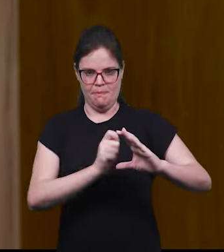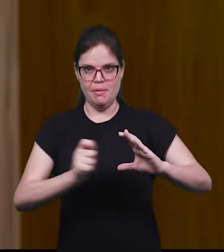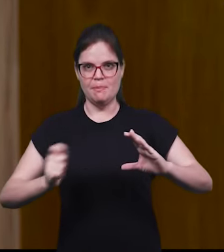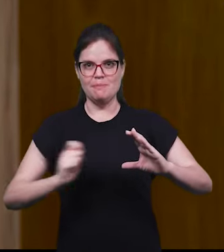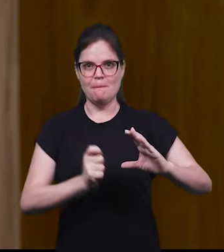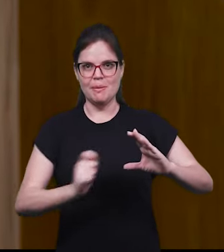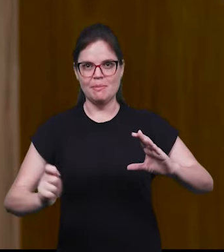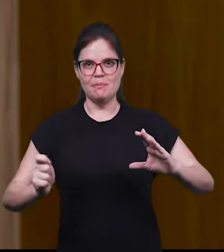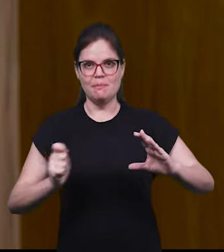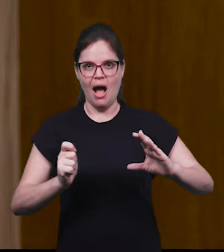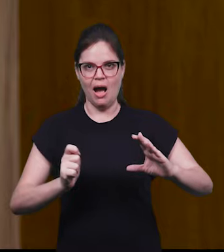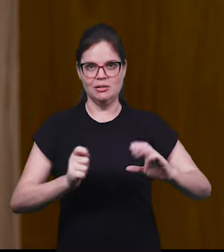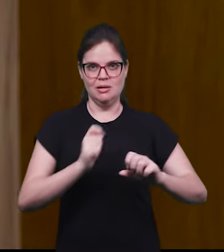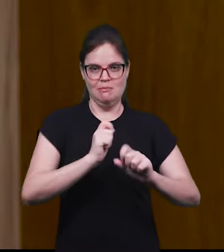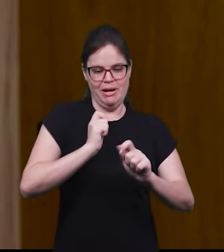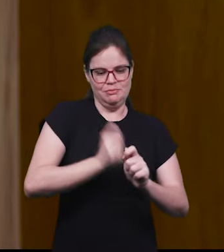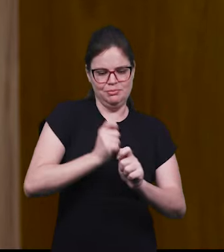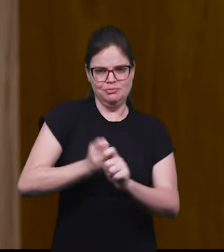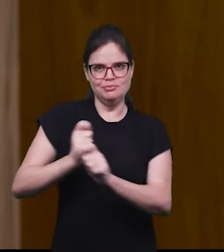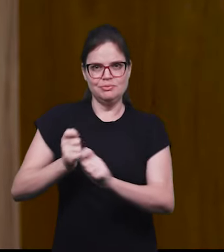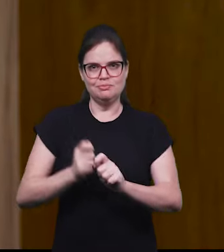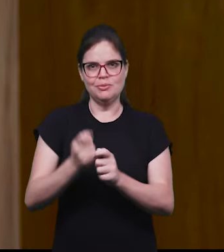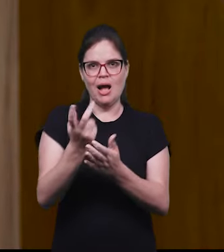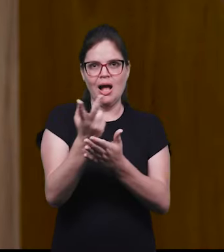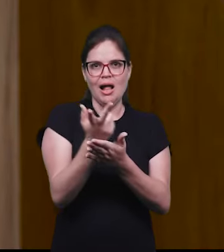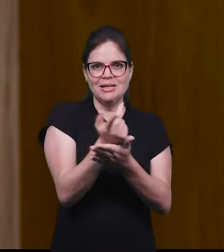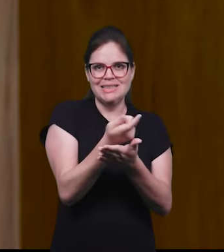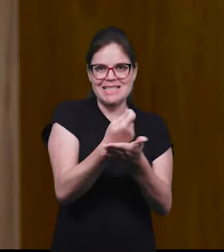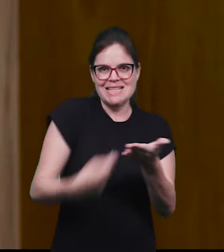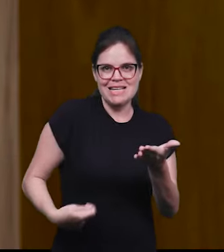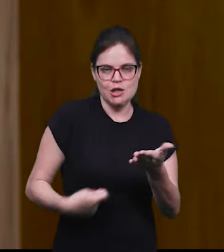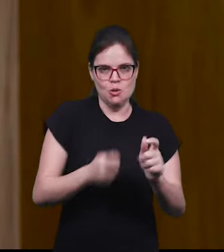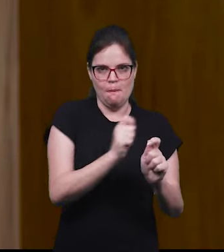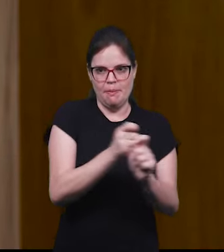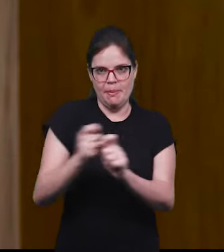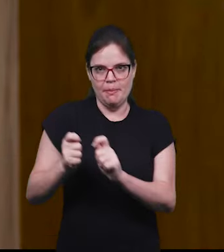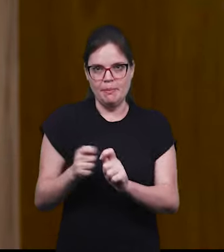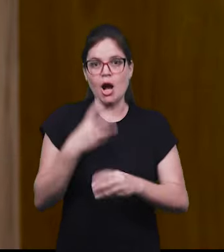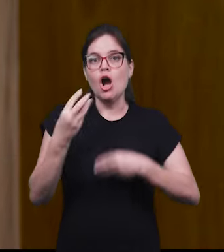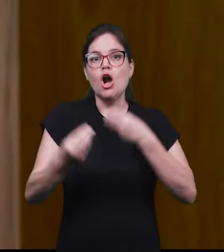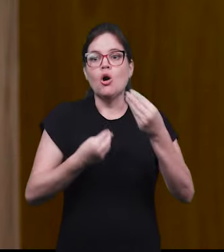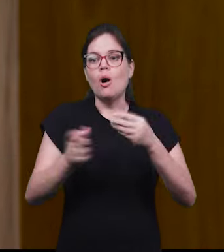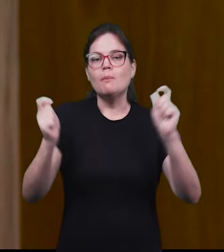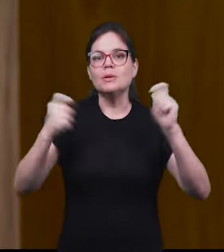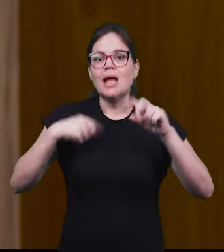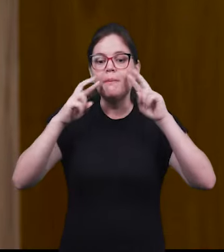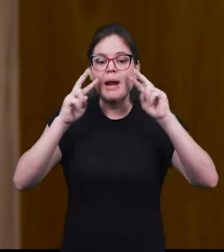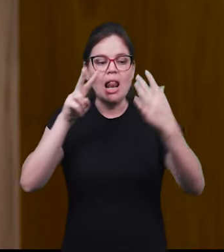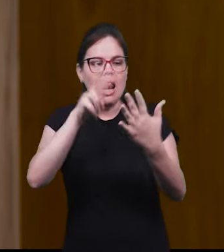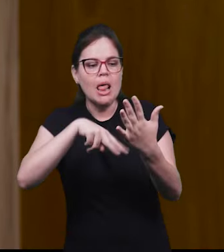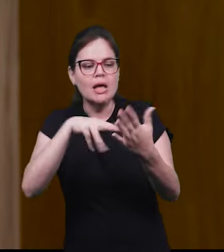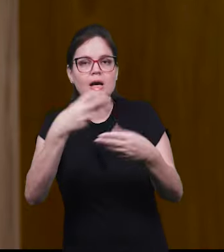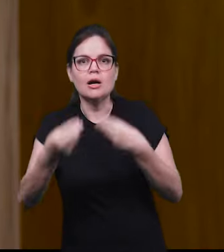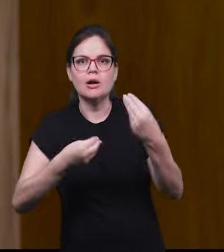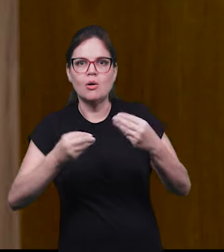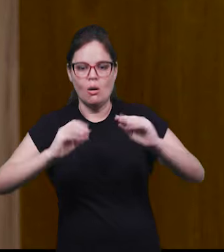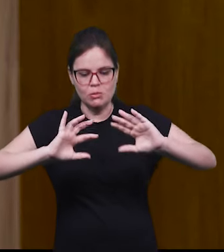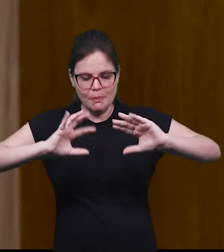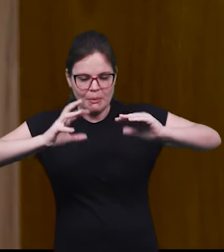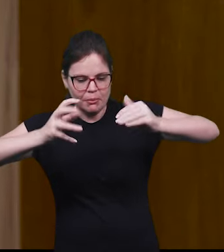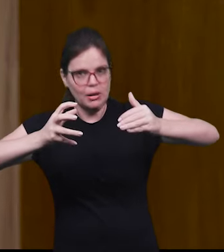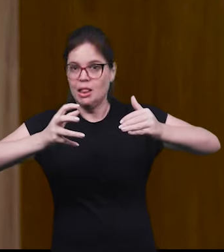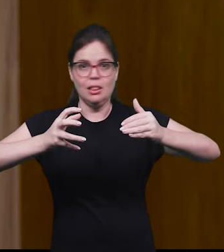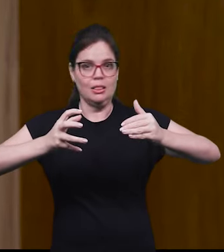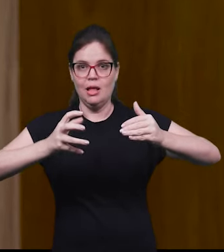também as leis, aquilo que ele tinha estabelecido. Então, todo mundo ficava por dentro do que estava acontecendo. E